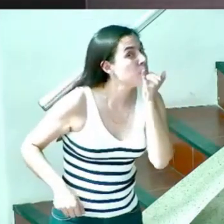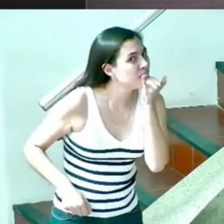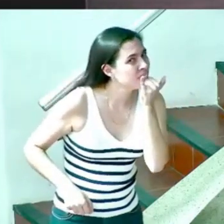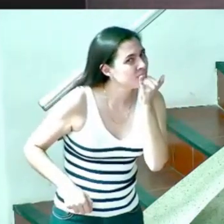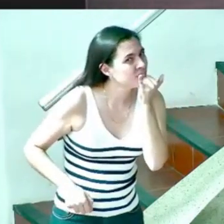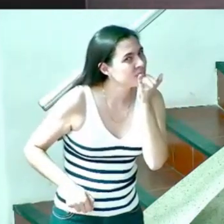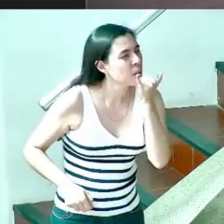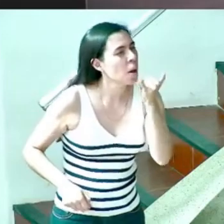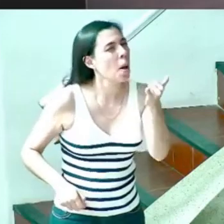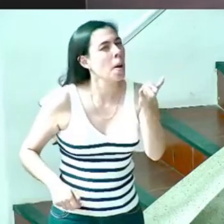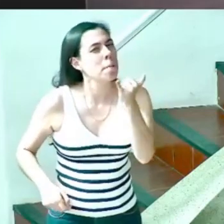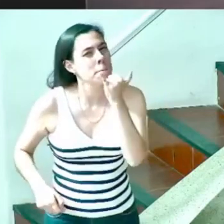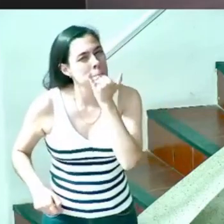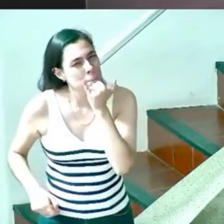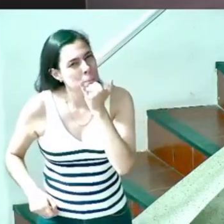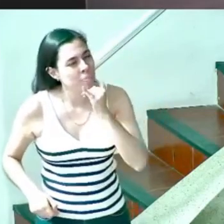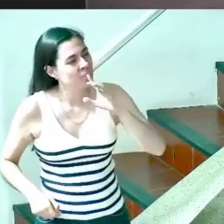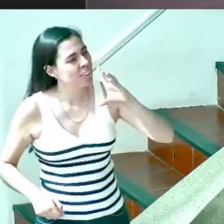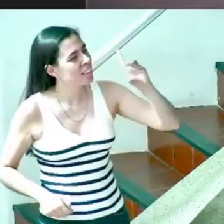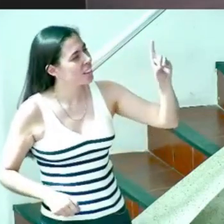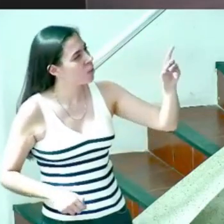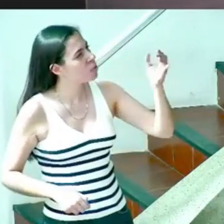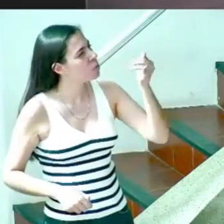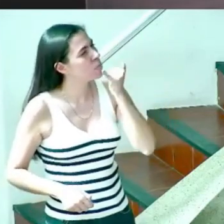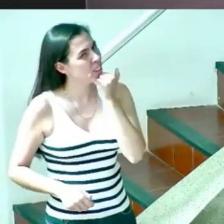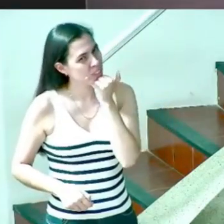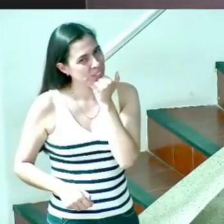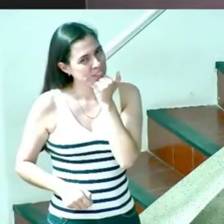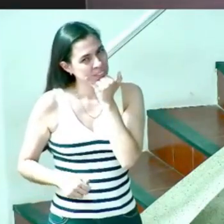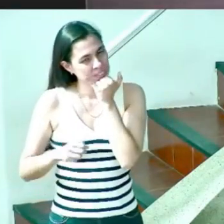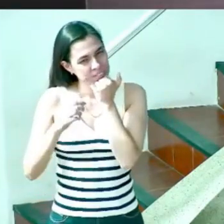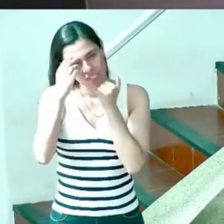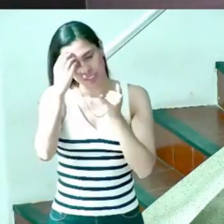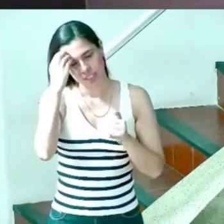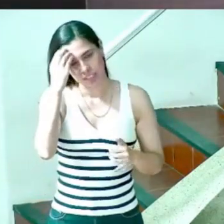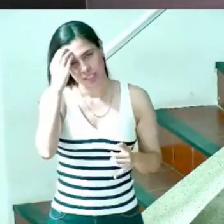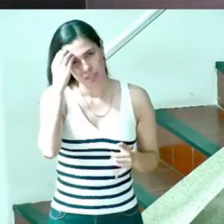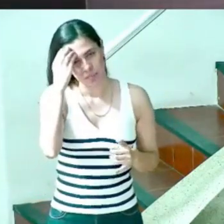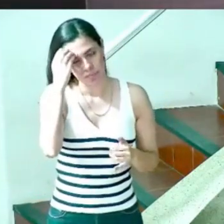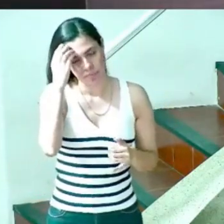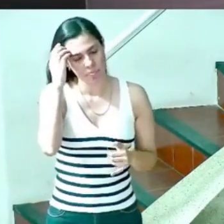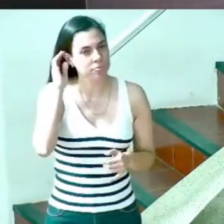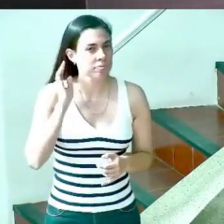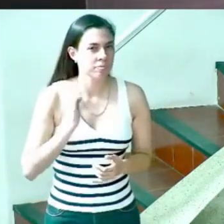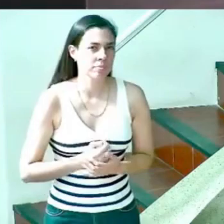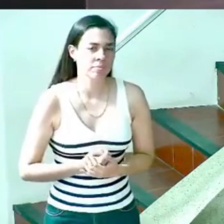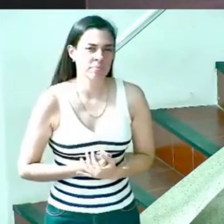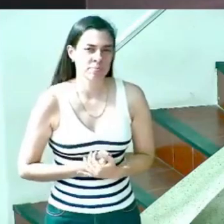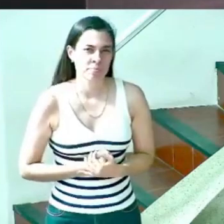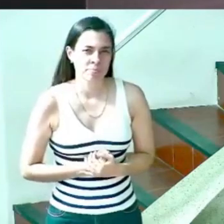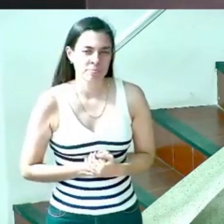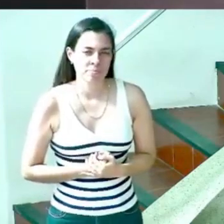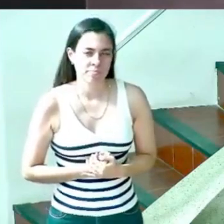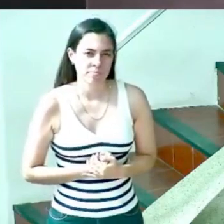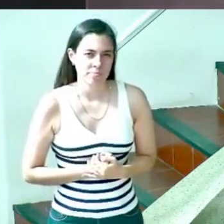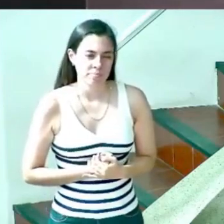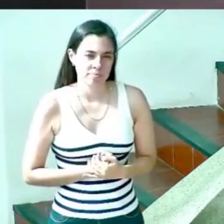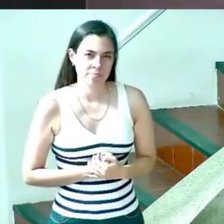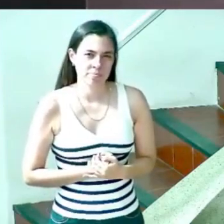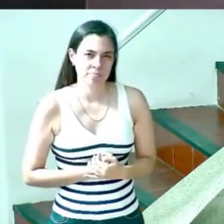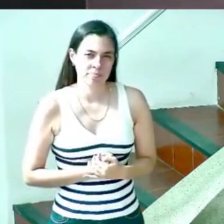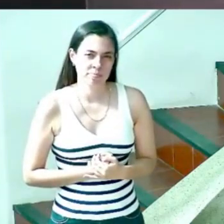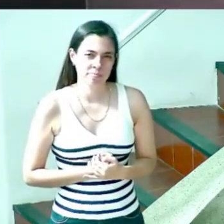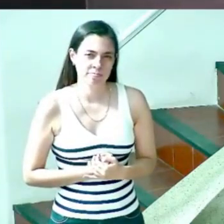dívidas. E assim como fomos alcançados por tal graça e amor, assim com a consciência de